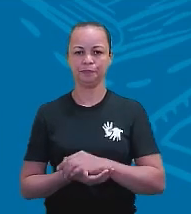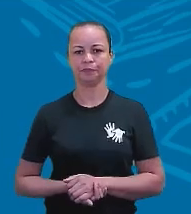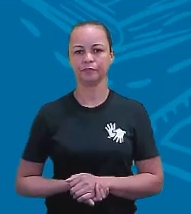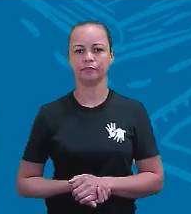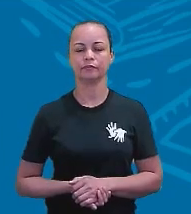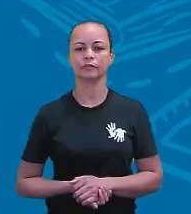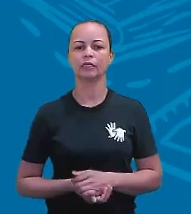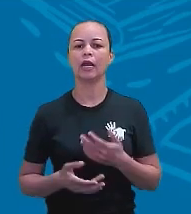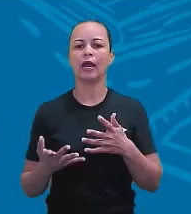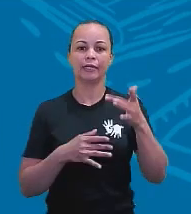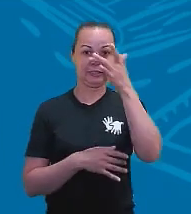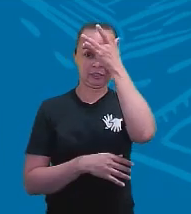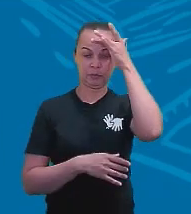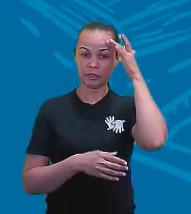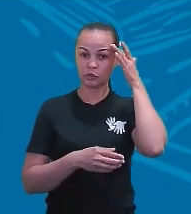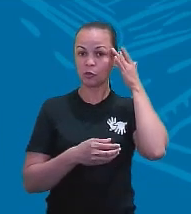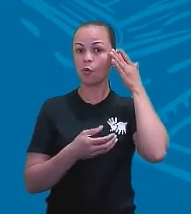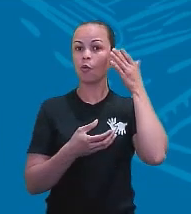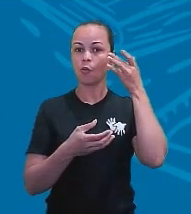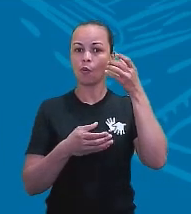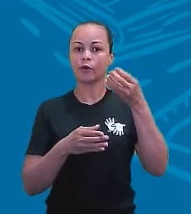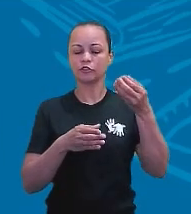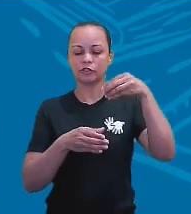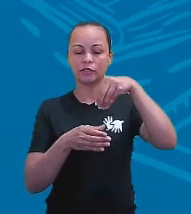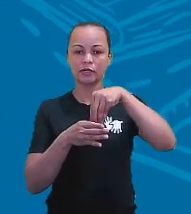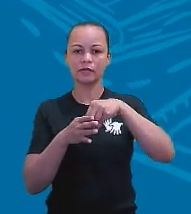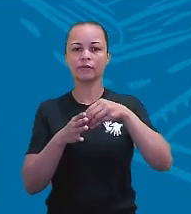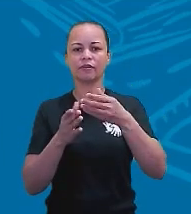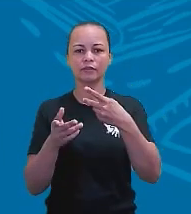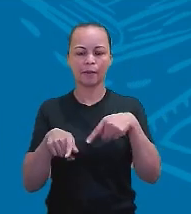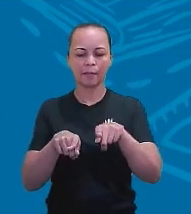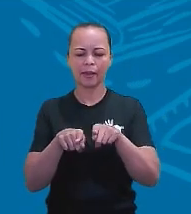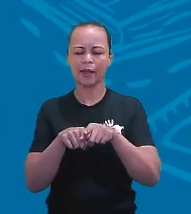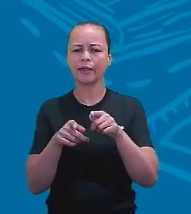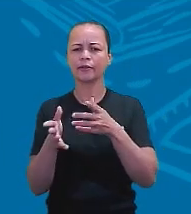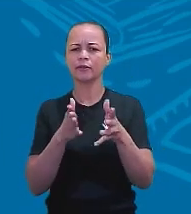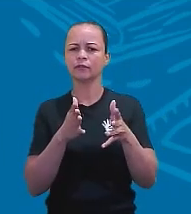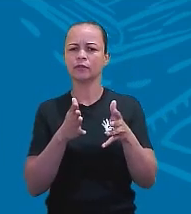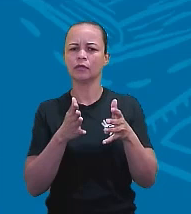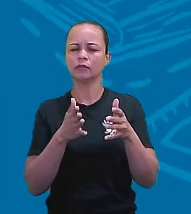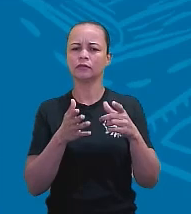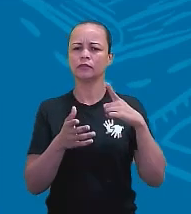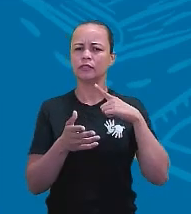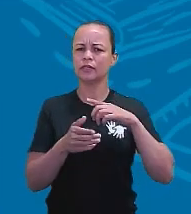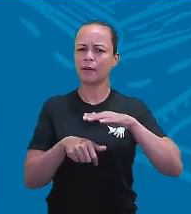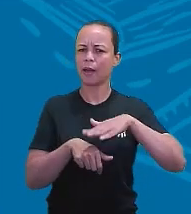de passageiros, eles levavam algo a mais? Sim, gente, super importante.